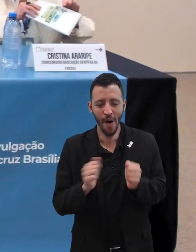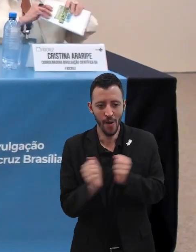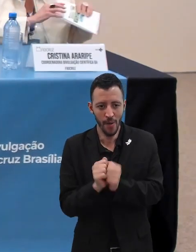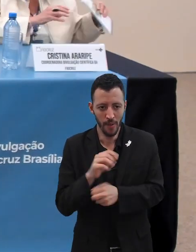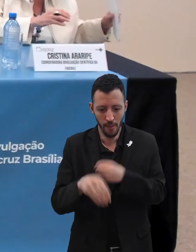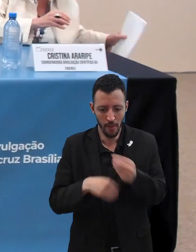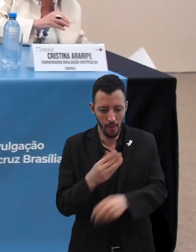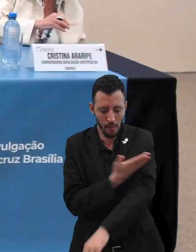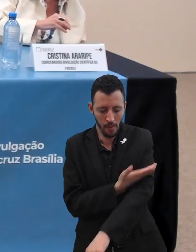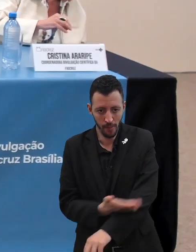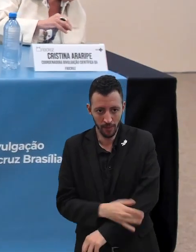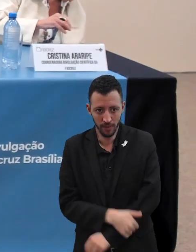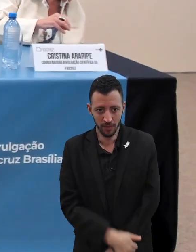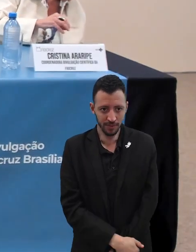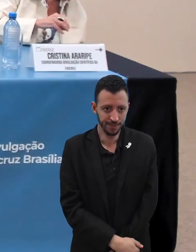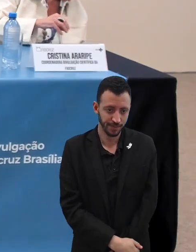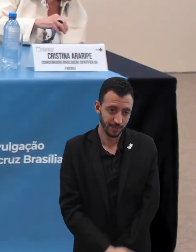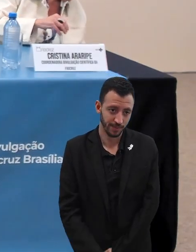branco.